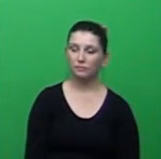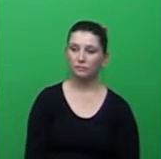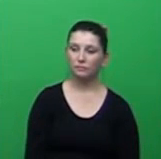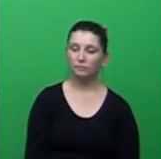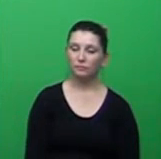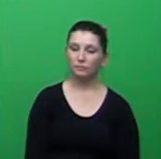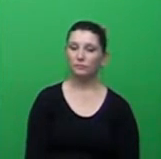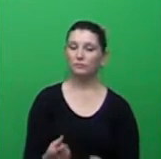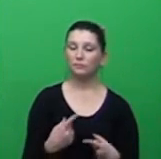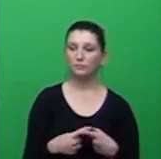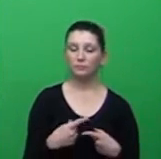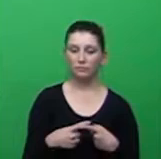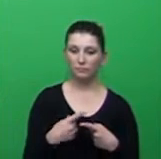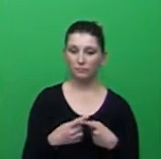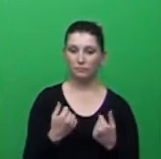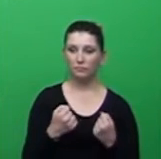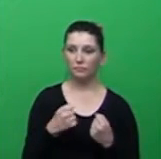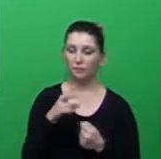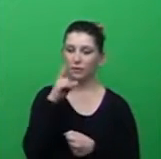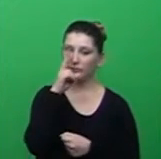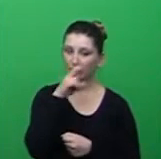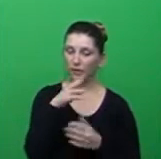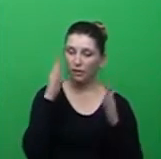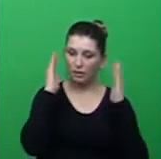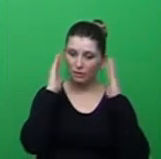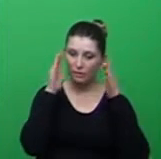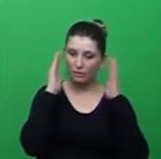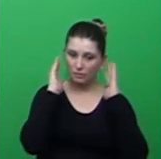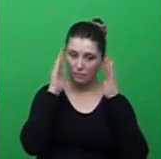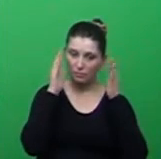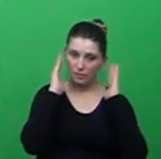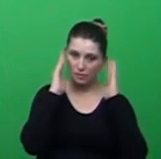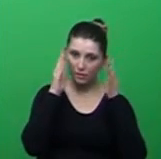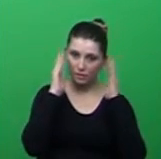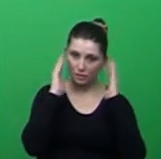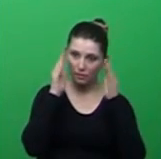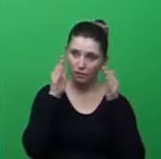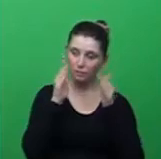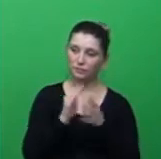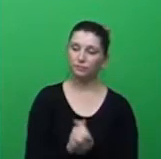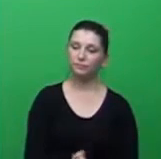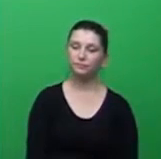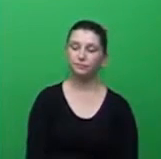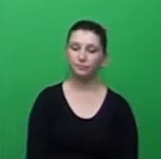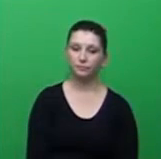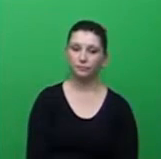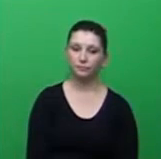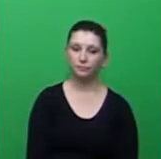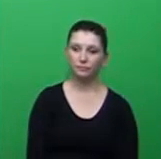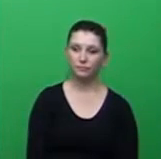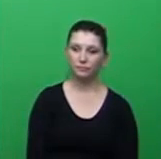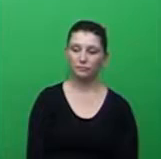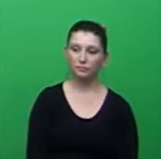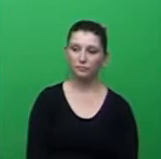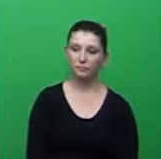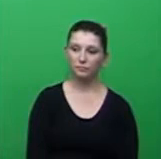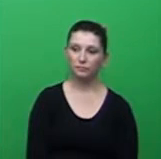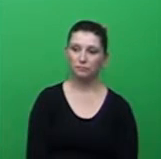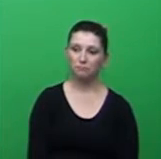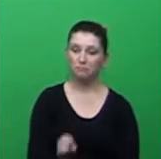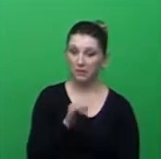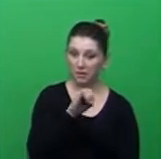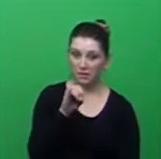pelas vezes o caminhão passa, né, pelo tamanho do seu estabelecimento. Né, então, quer dizer, se tem que